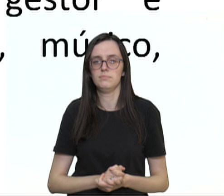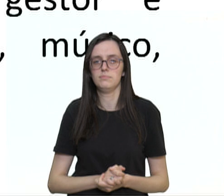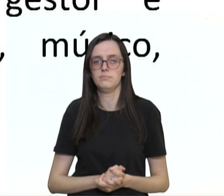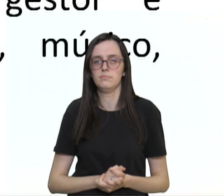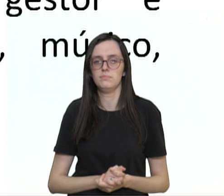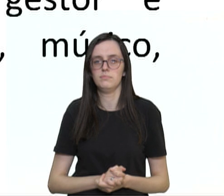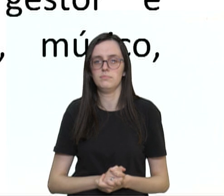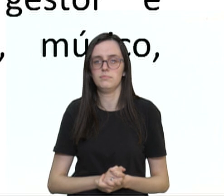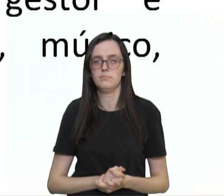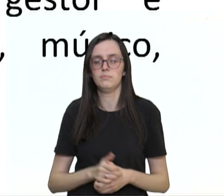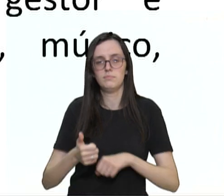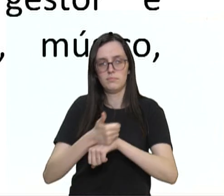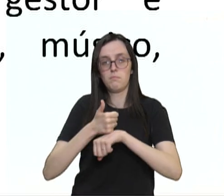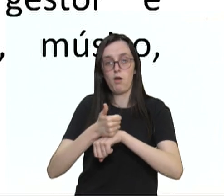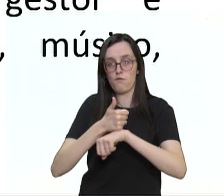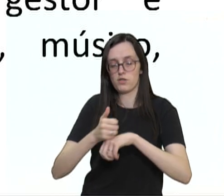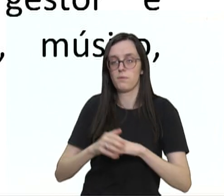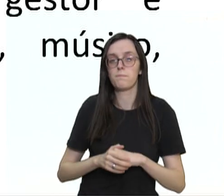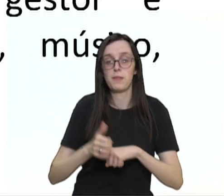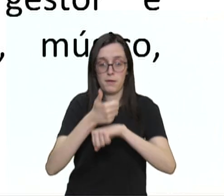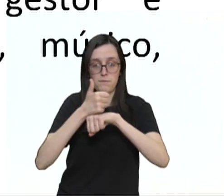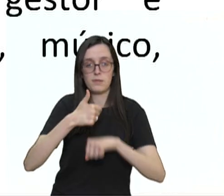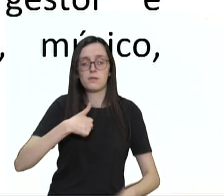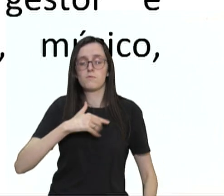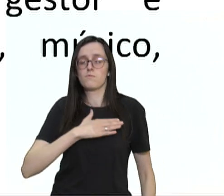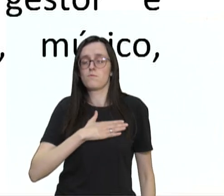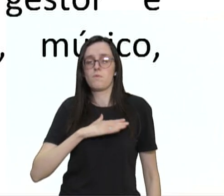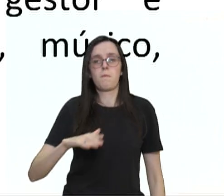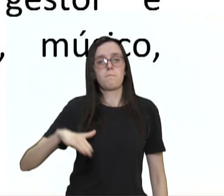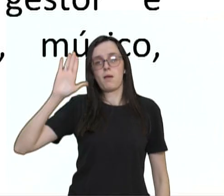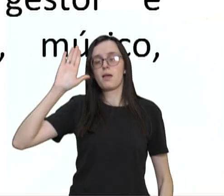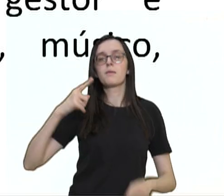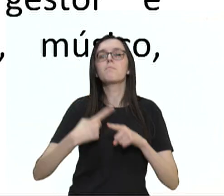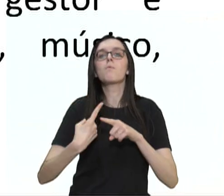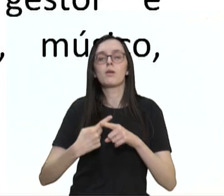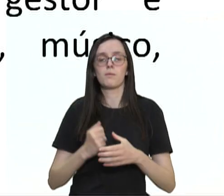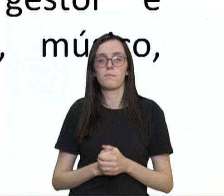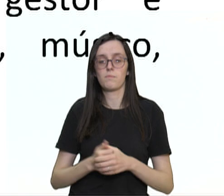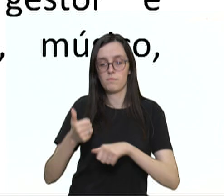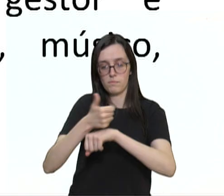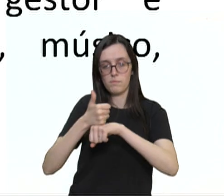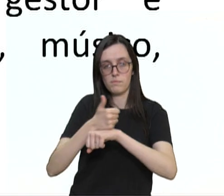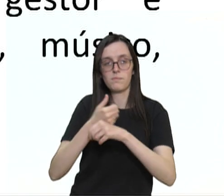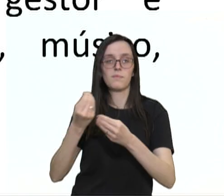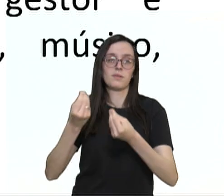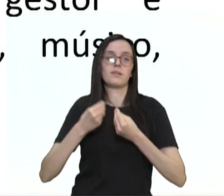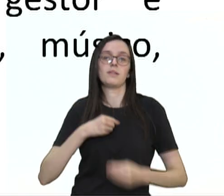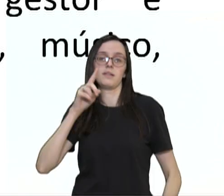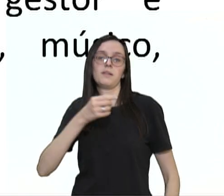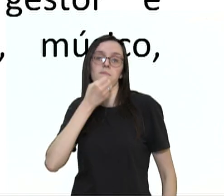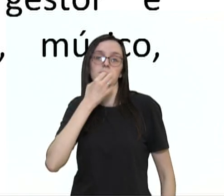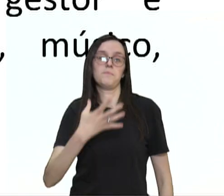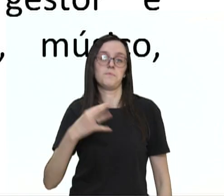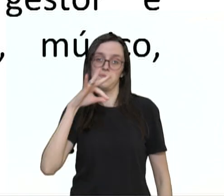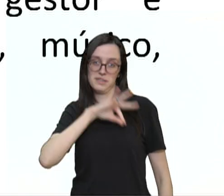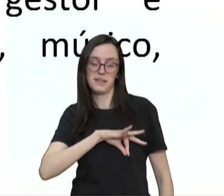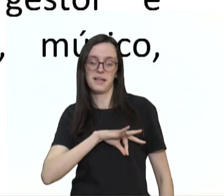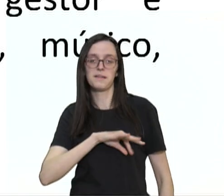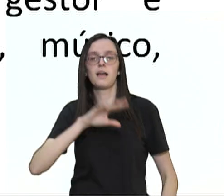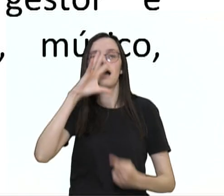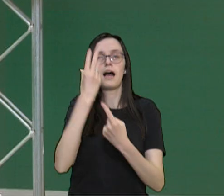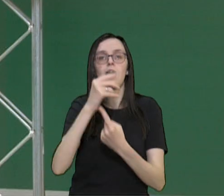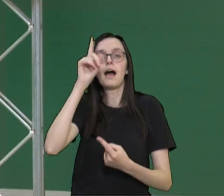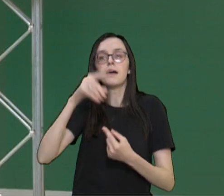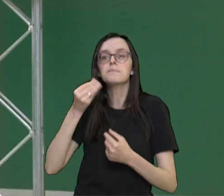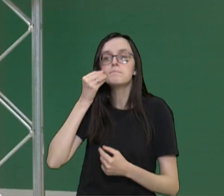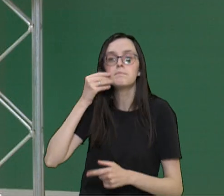A profissional, essa é a parte que eu mais gosto. Né? Porque é a parte que nos remunera, né? Função de busca da arte como